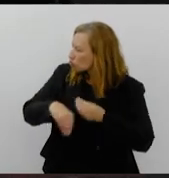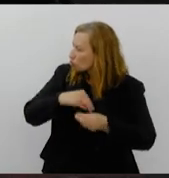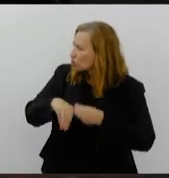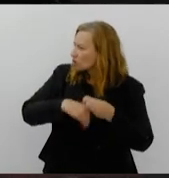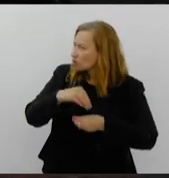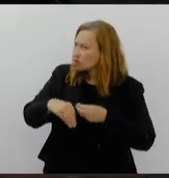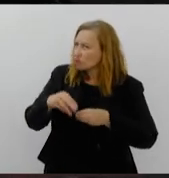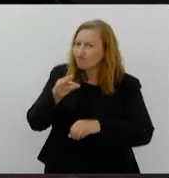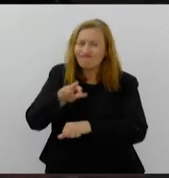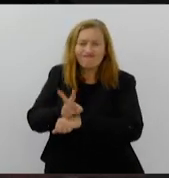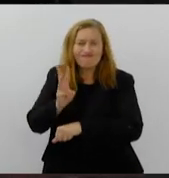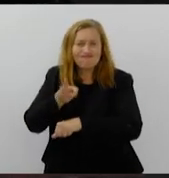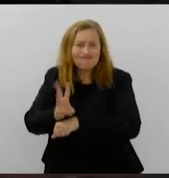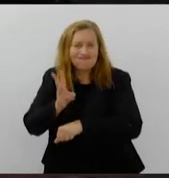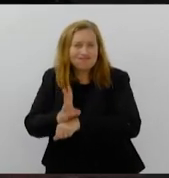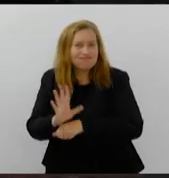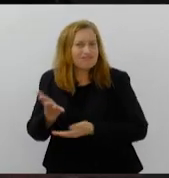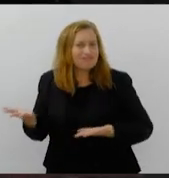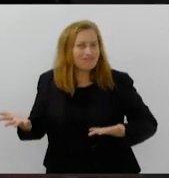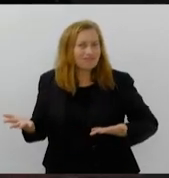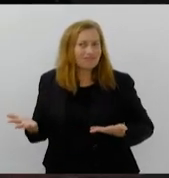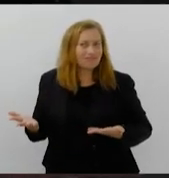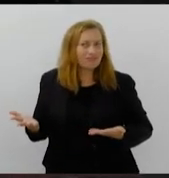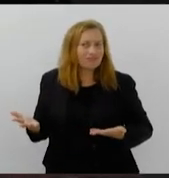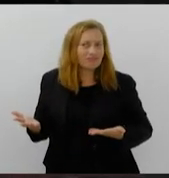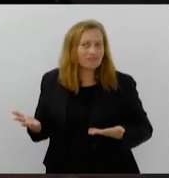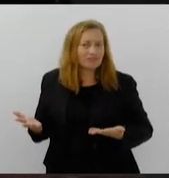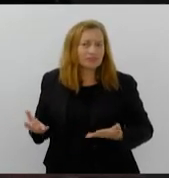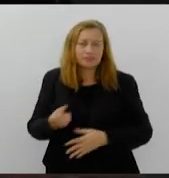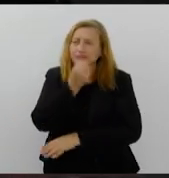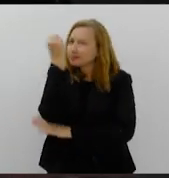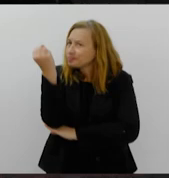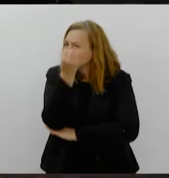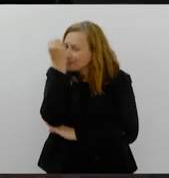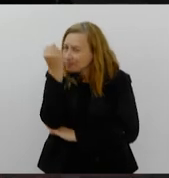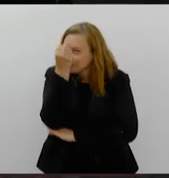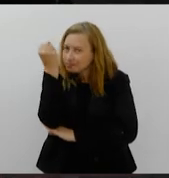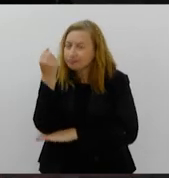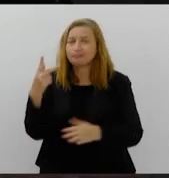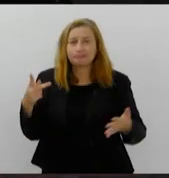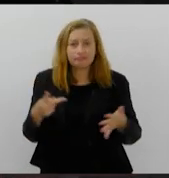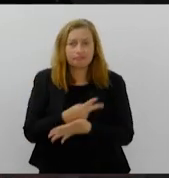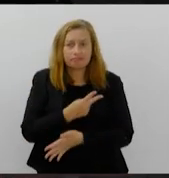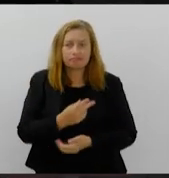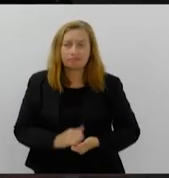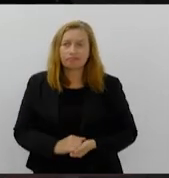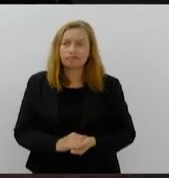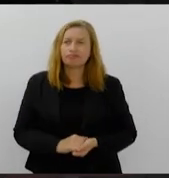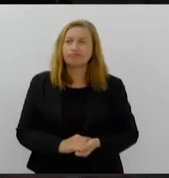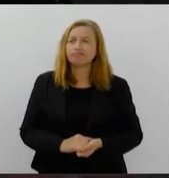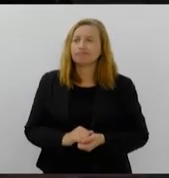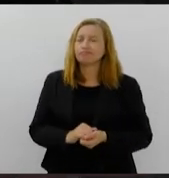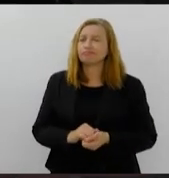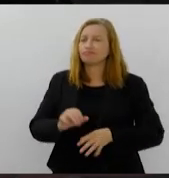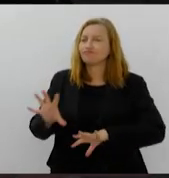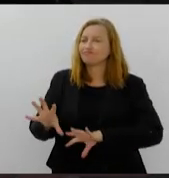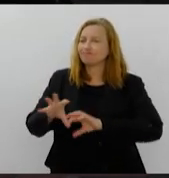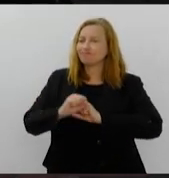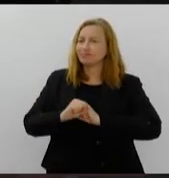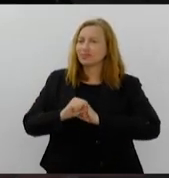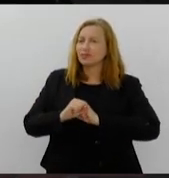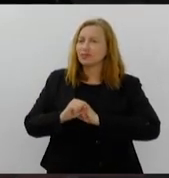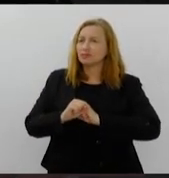de terceirizações que levou a esse grave escândalo da infecção de 6 pessoas.